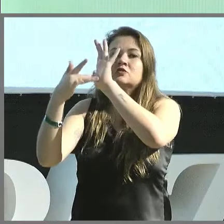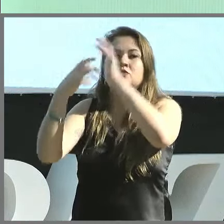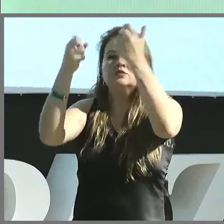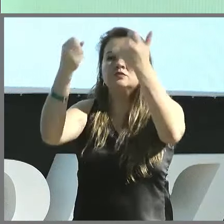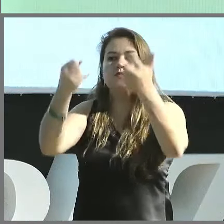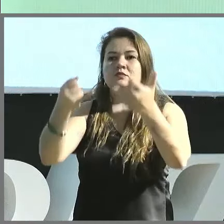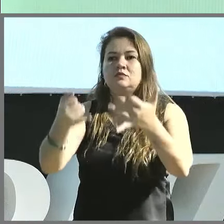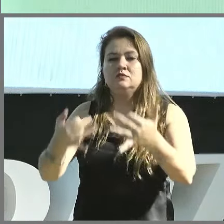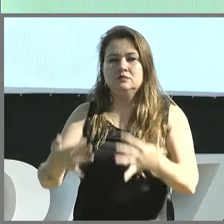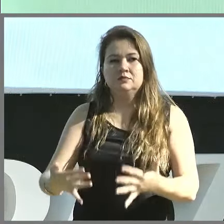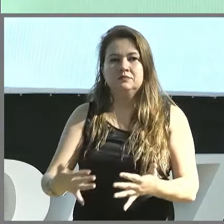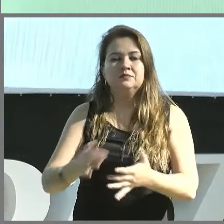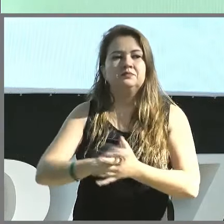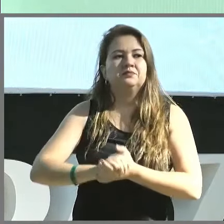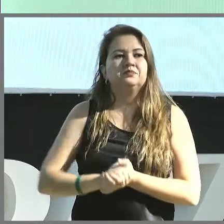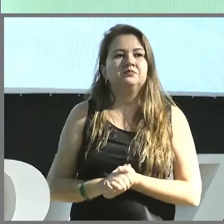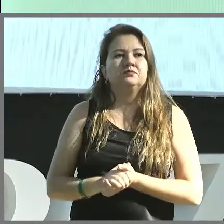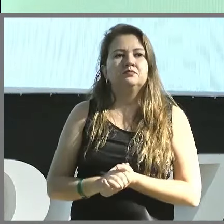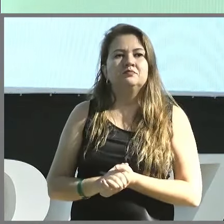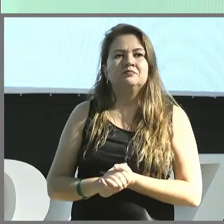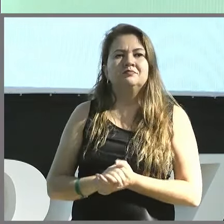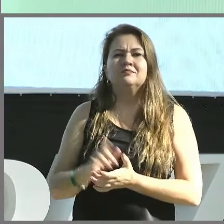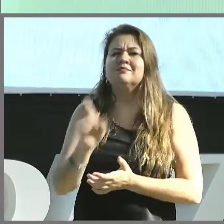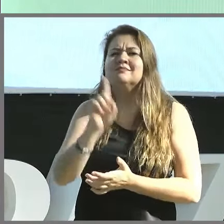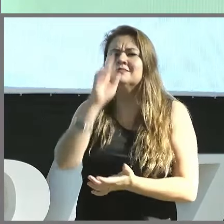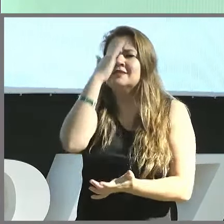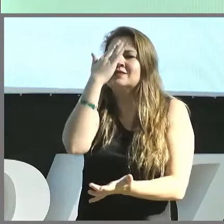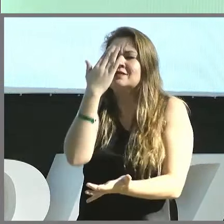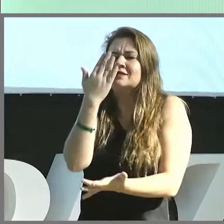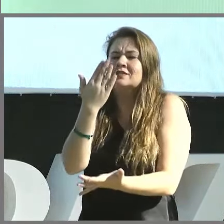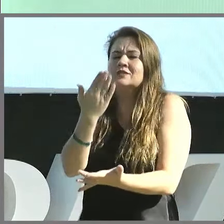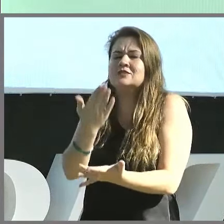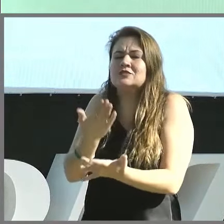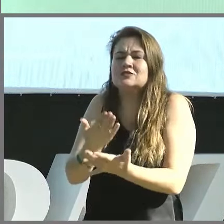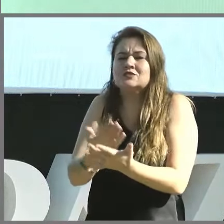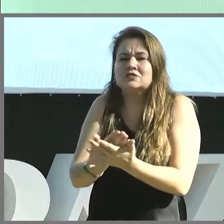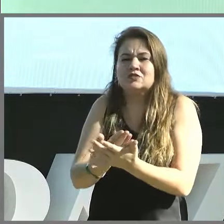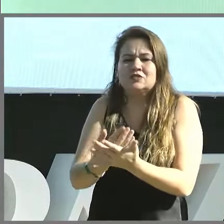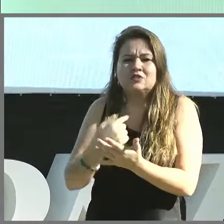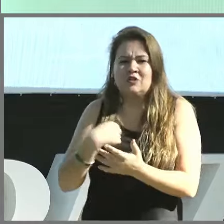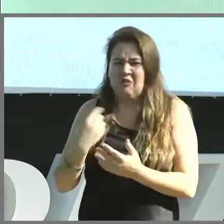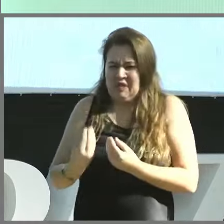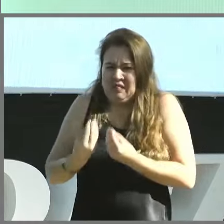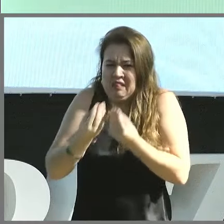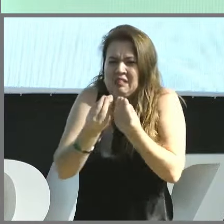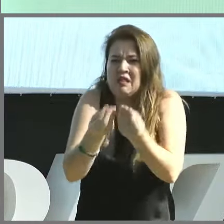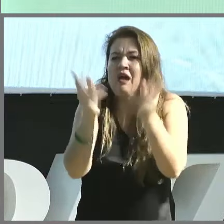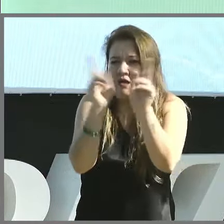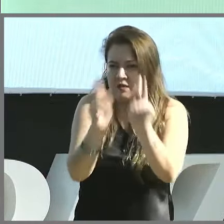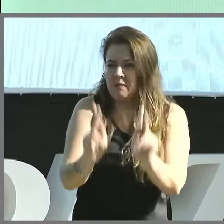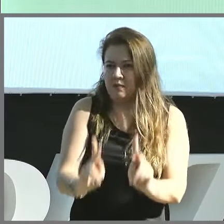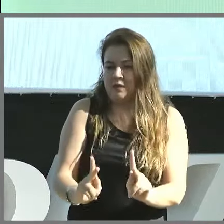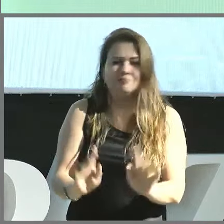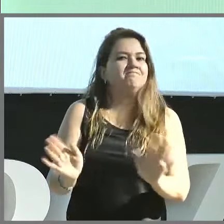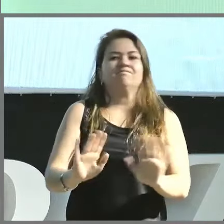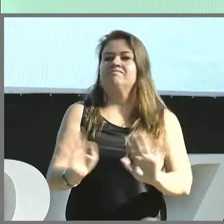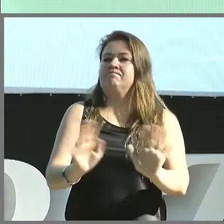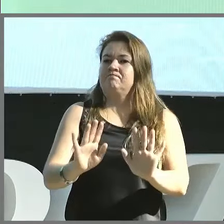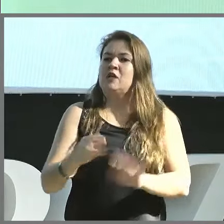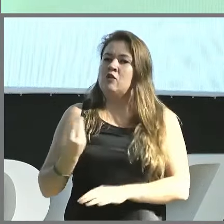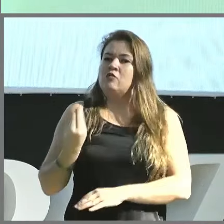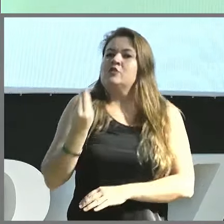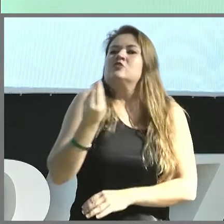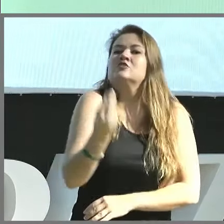pareceu paradoxal. Não creia que eu vim trazer a paz, eu vim trazer a